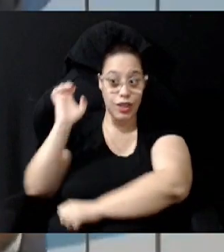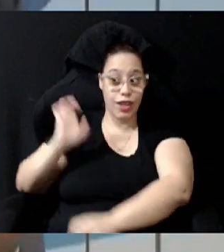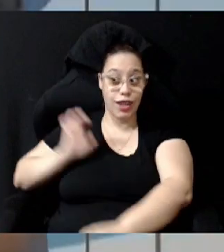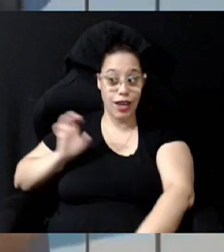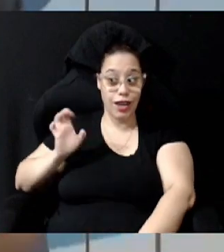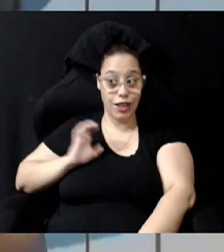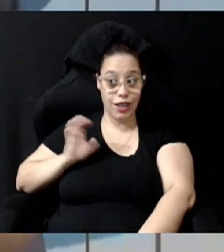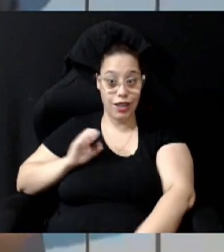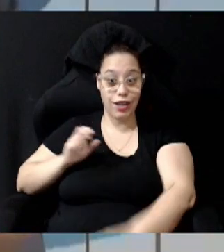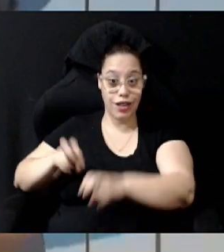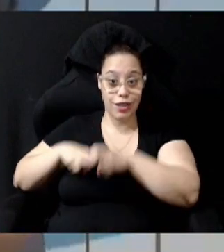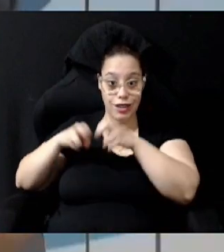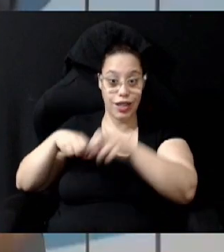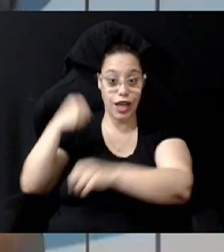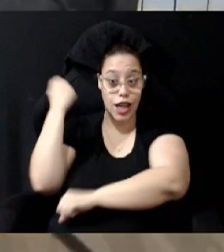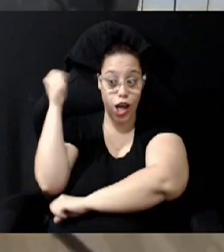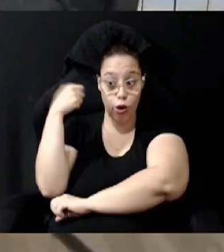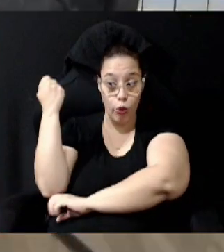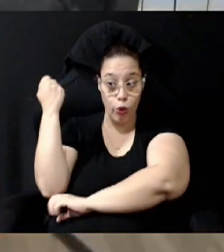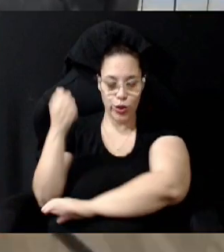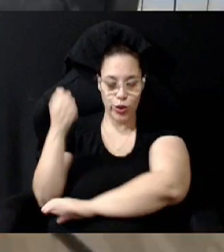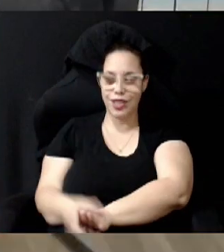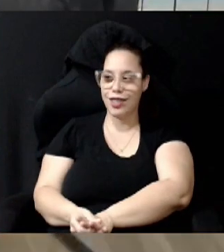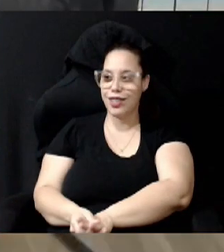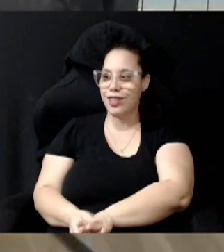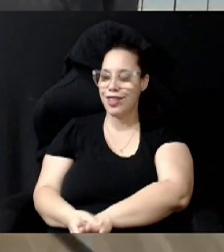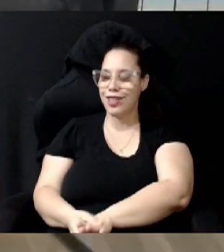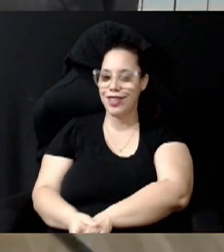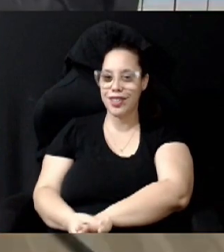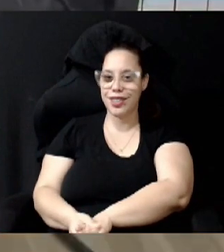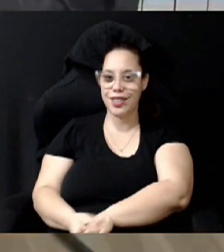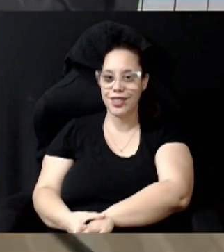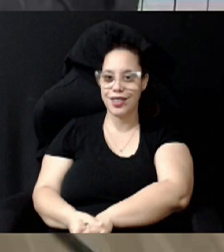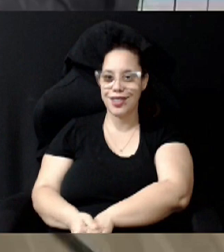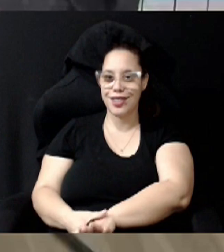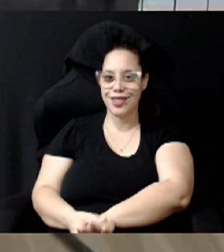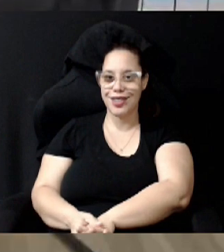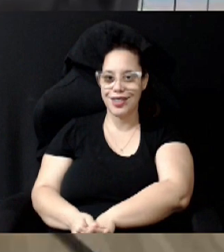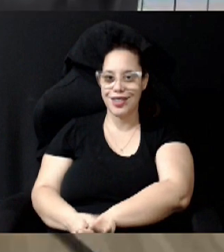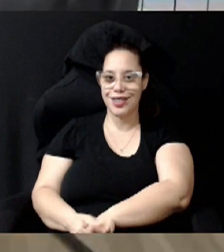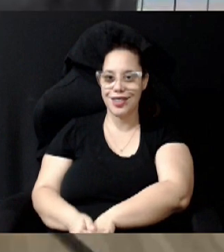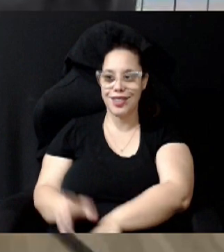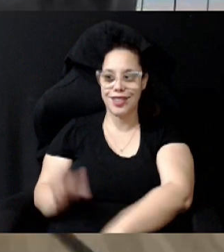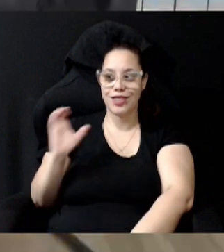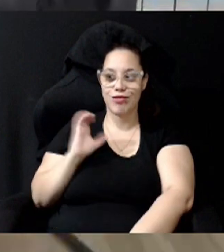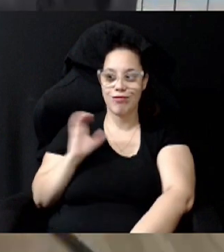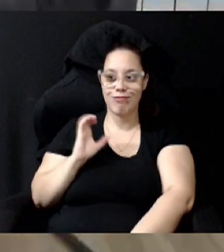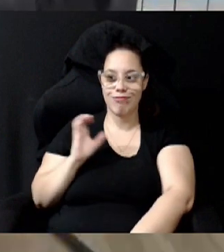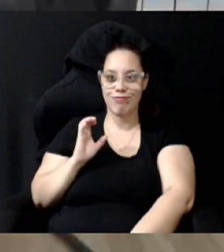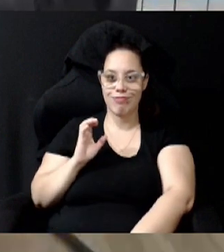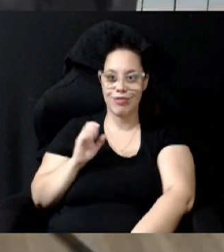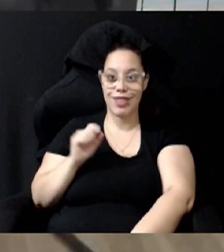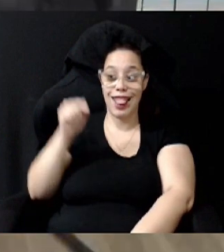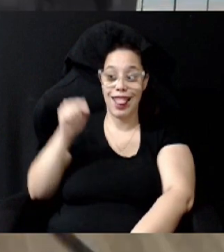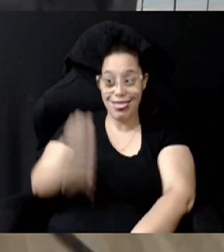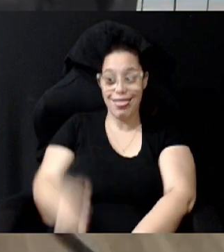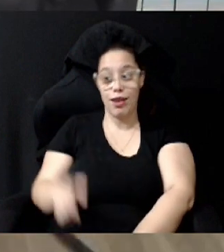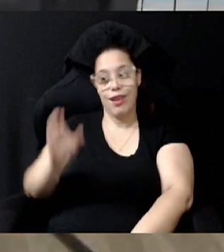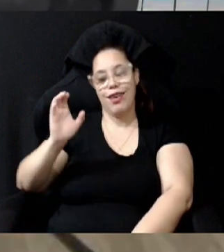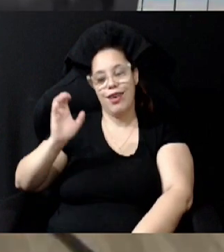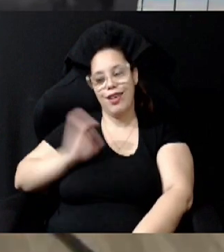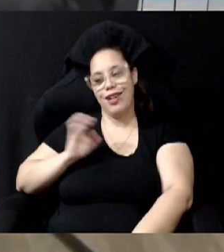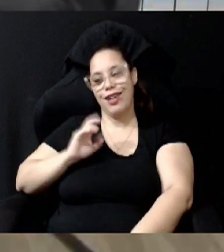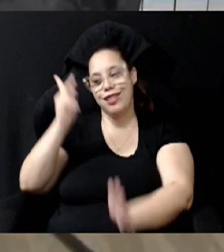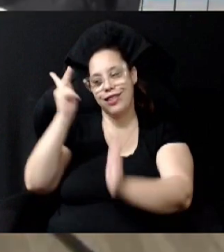agrária gaúcha. Então foi um golpe da elite na elite. Falei: